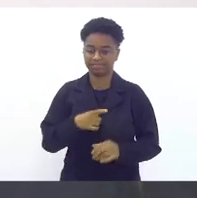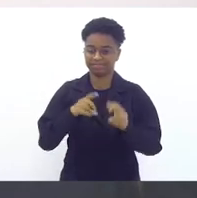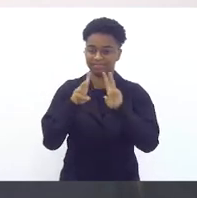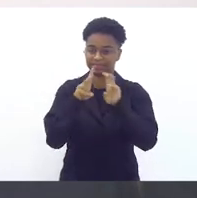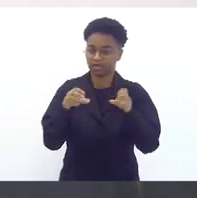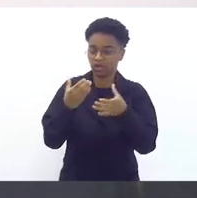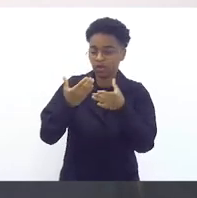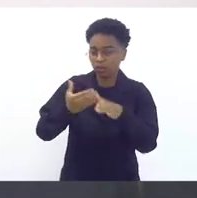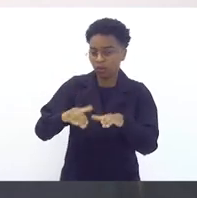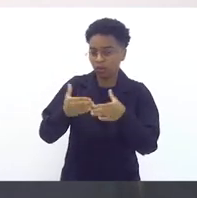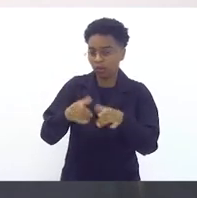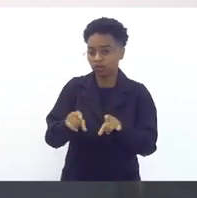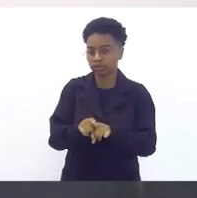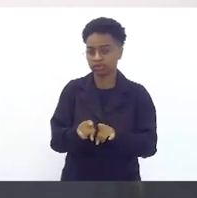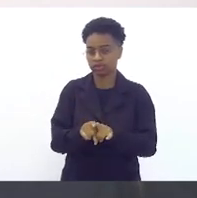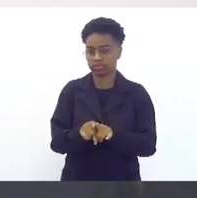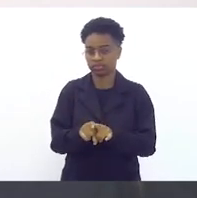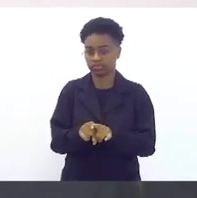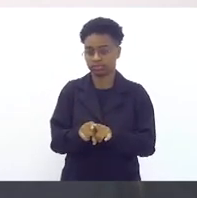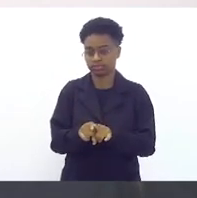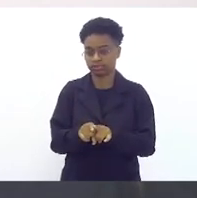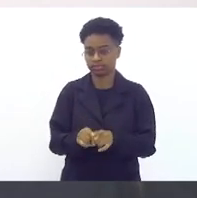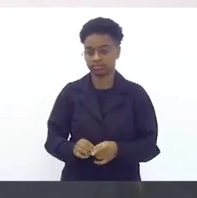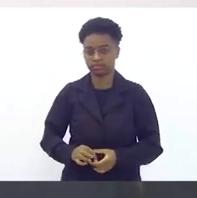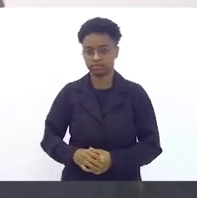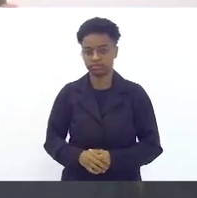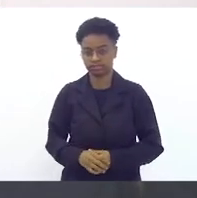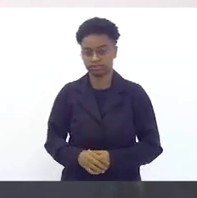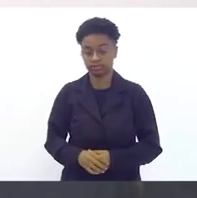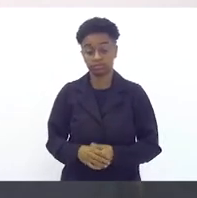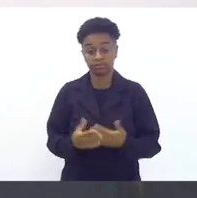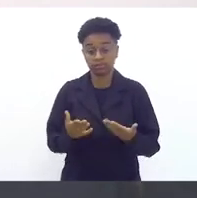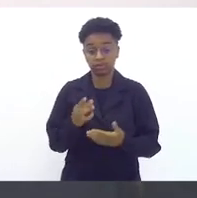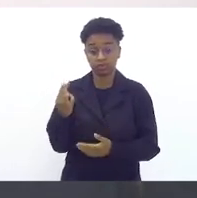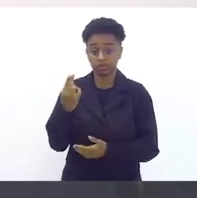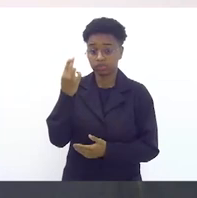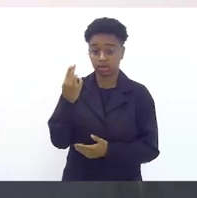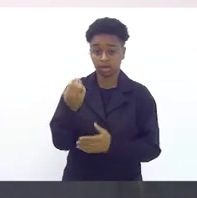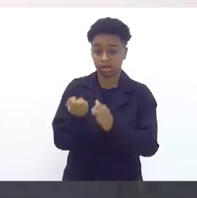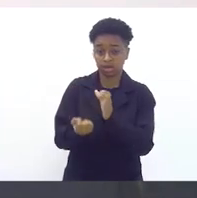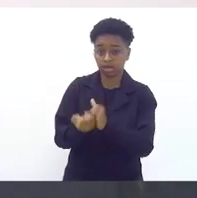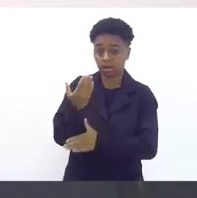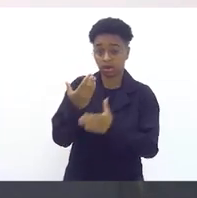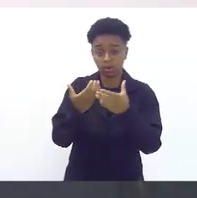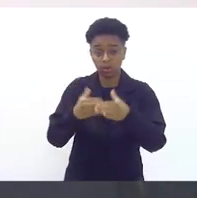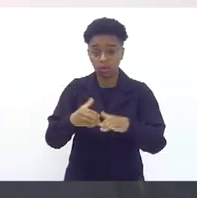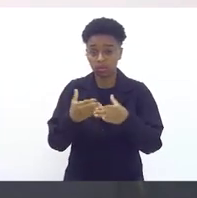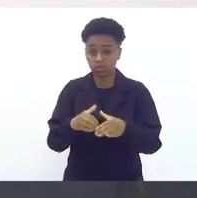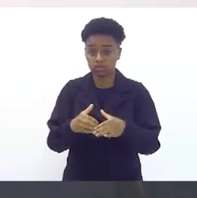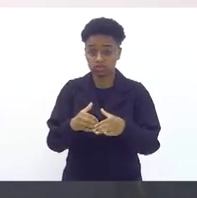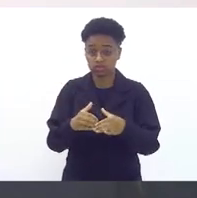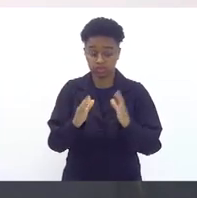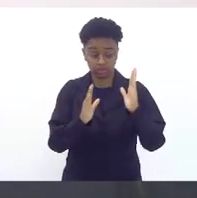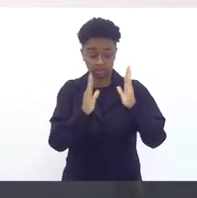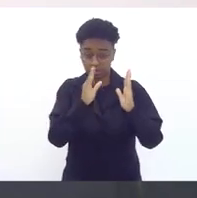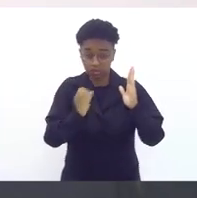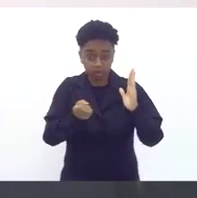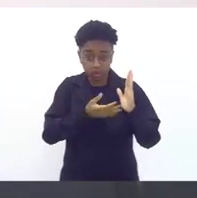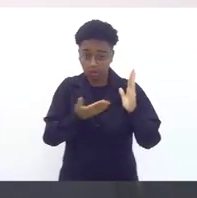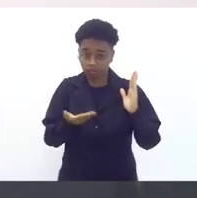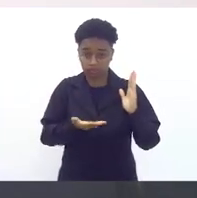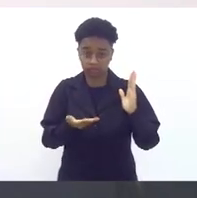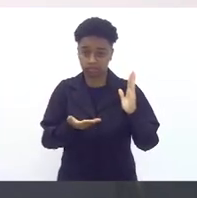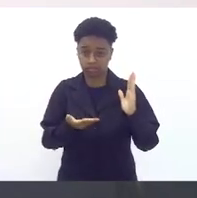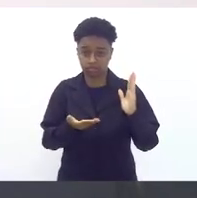público. Não há óbice de se fazer concurso público pelo novo regime, desde que